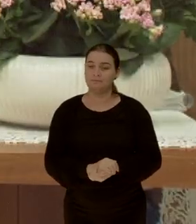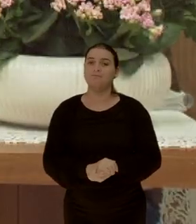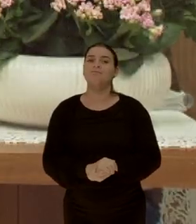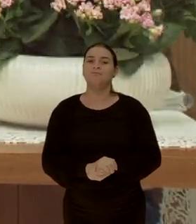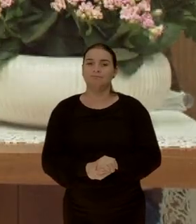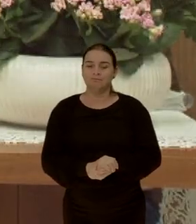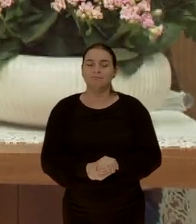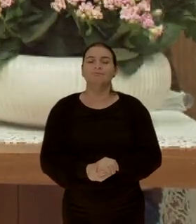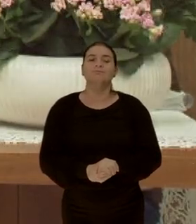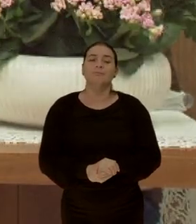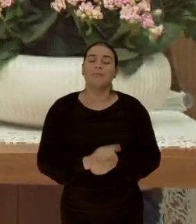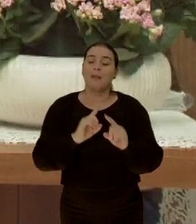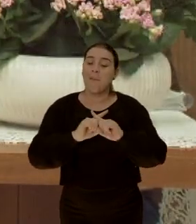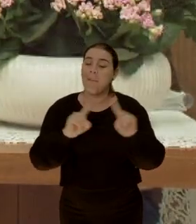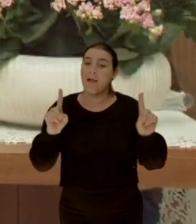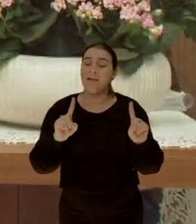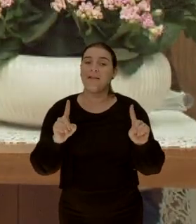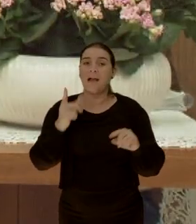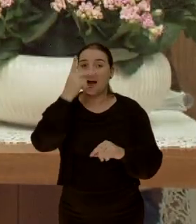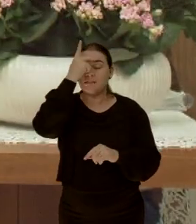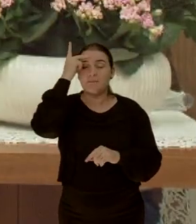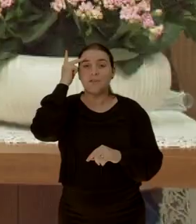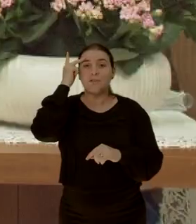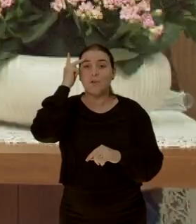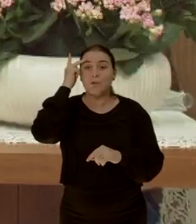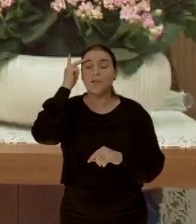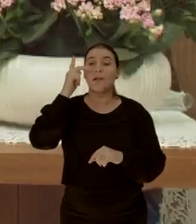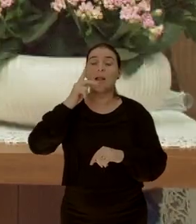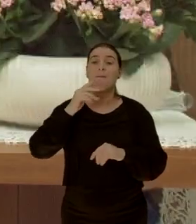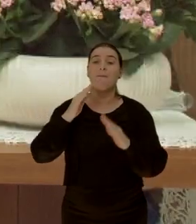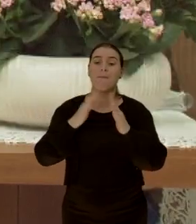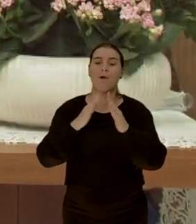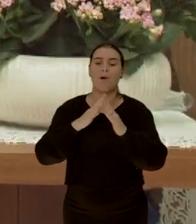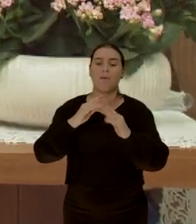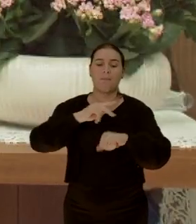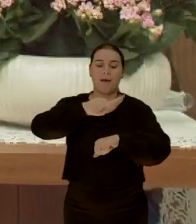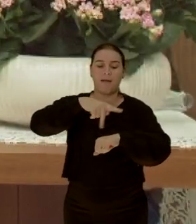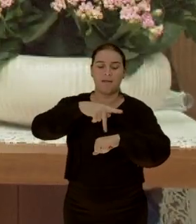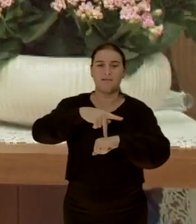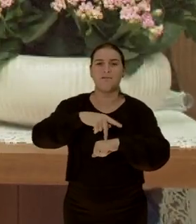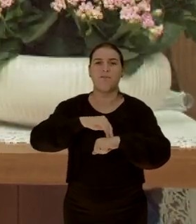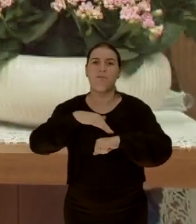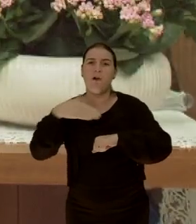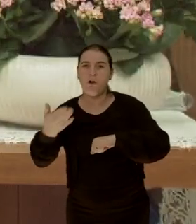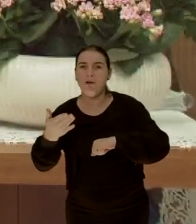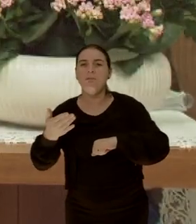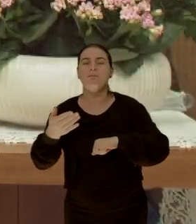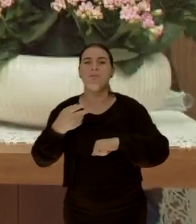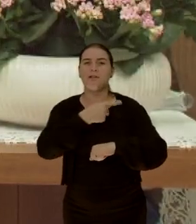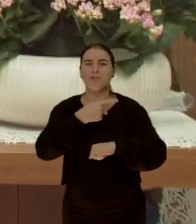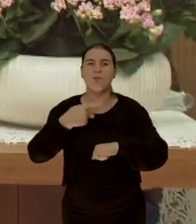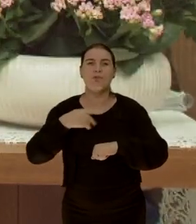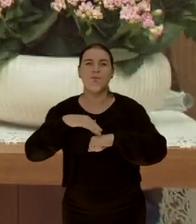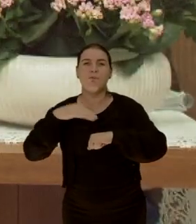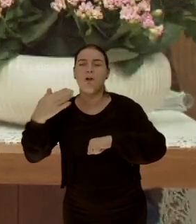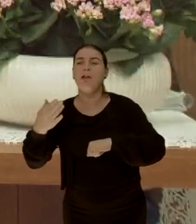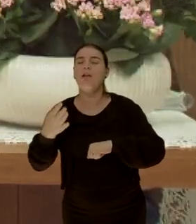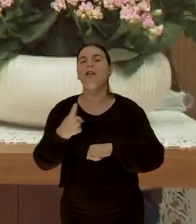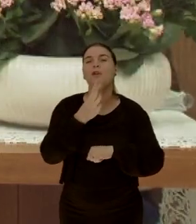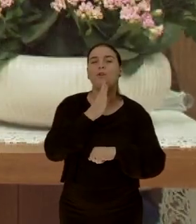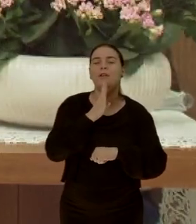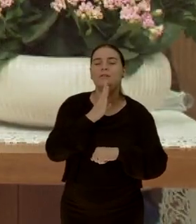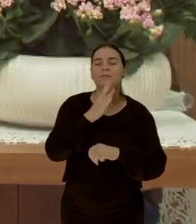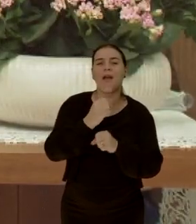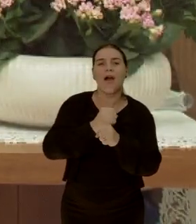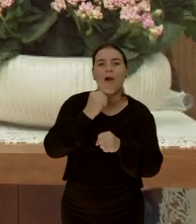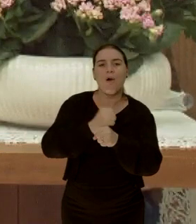ideia, os estrangeiros que vinham de fora, que nós acatávamos, por quê? Porque eles queriam conhecer a obra.